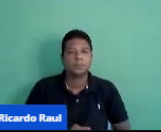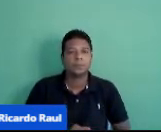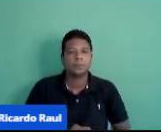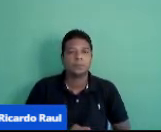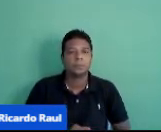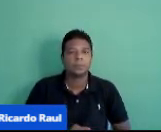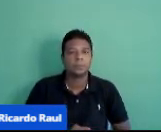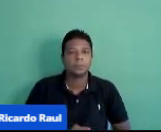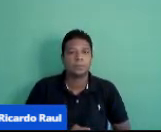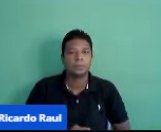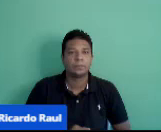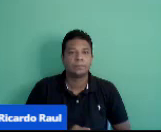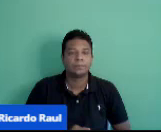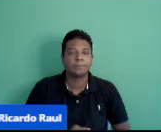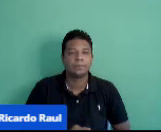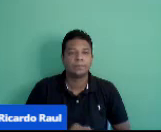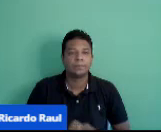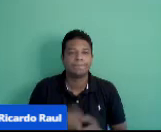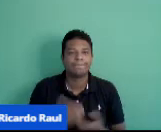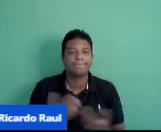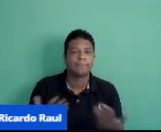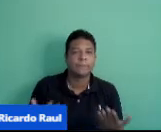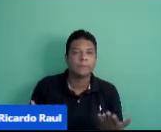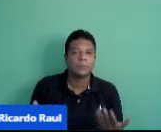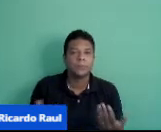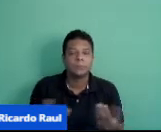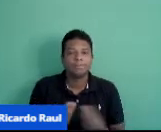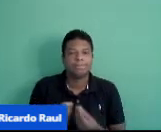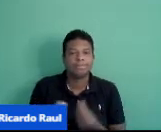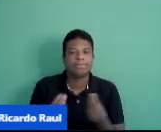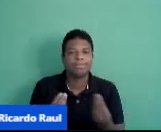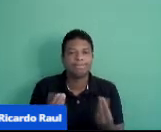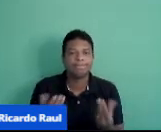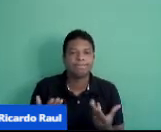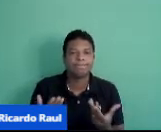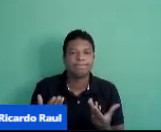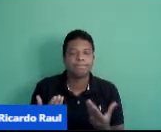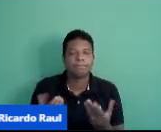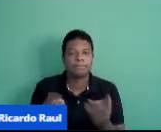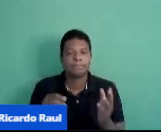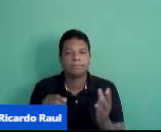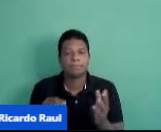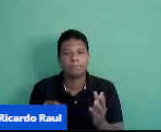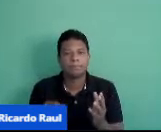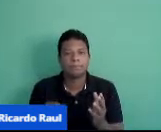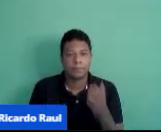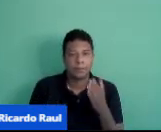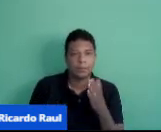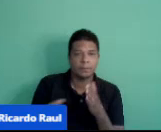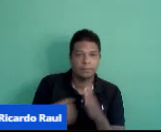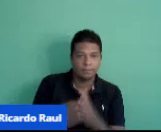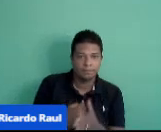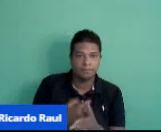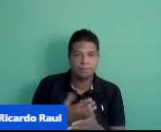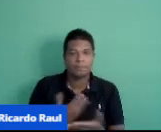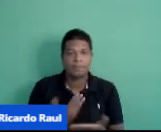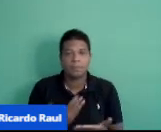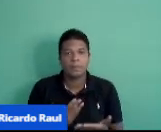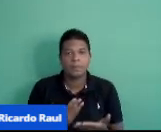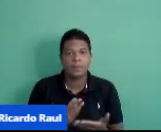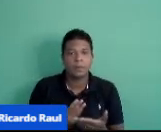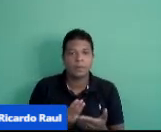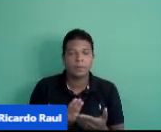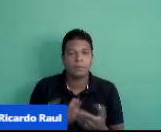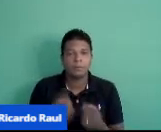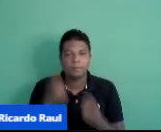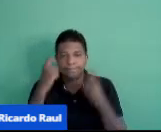Então, o Pablo, com relação à pergunta aí que você fez, né, sobre preocupar com o aluno